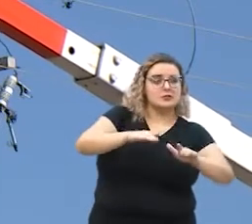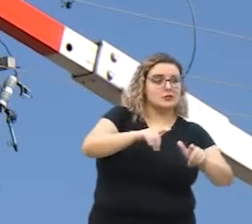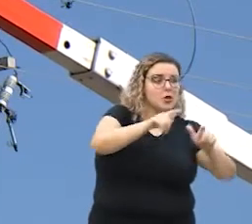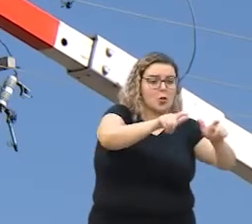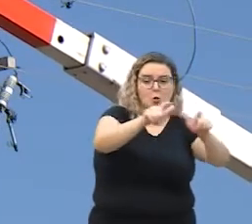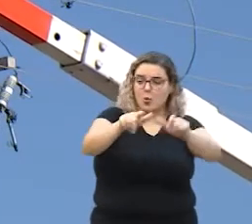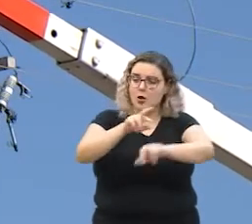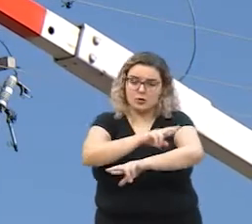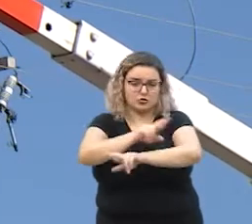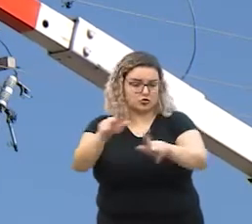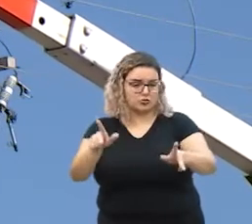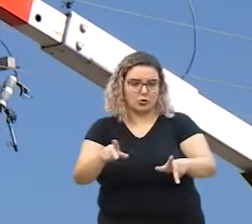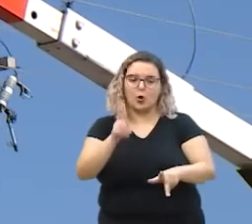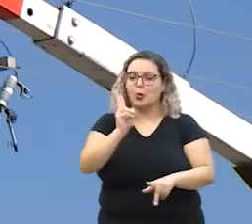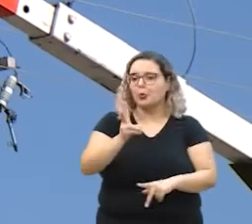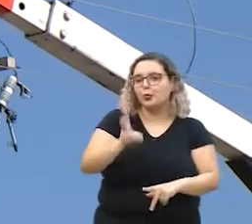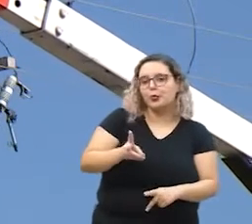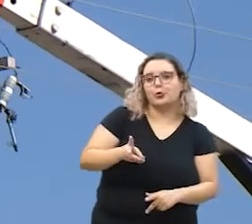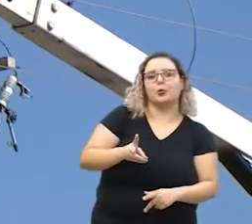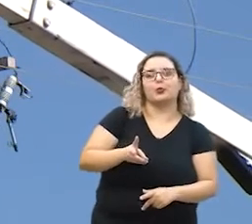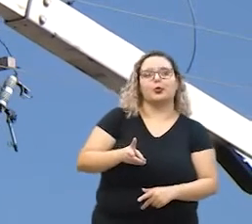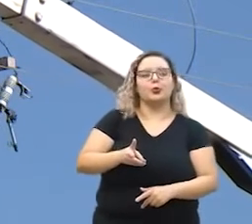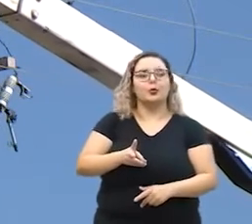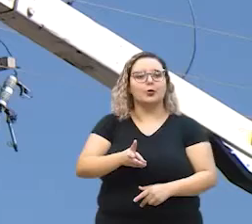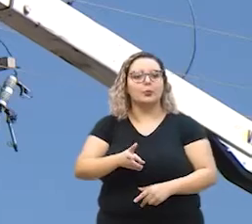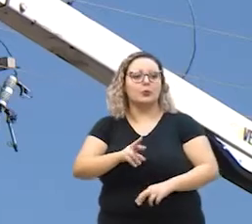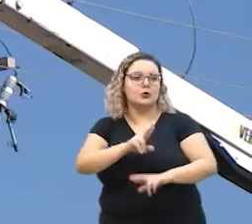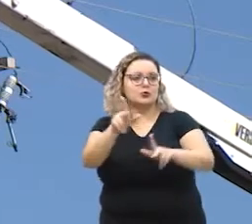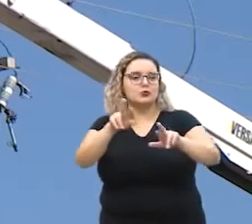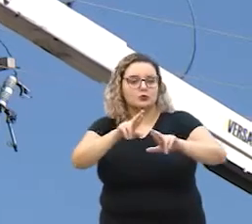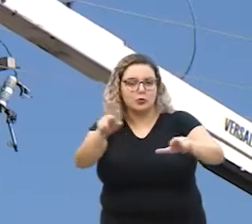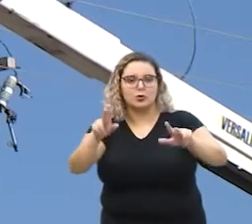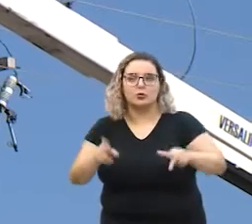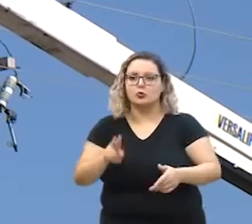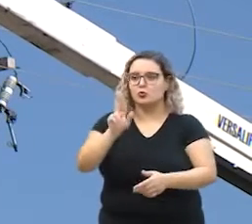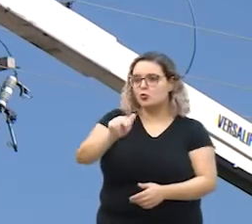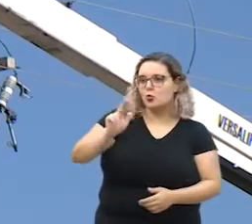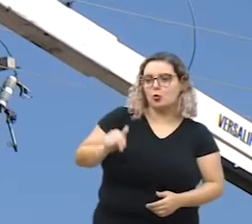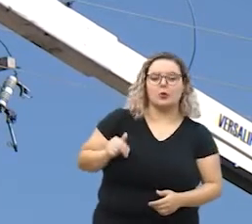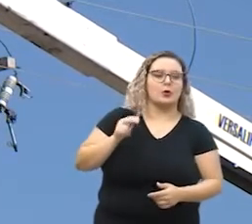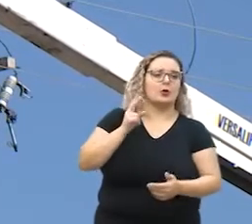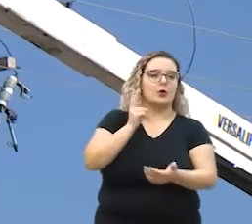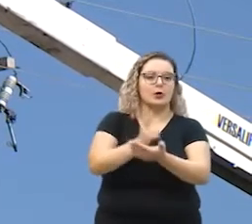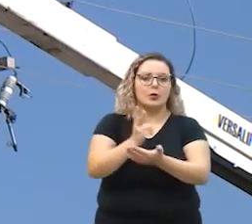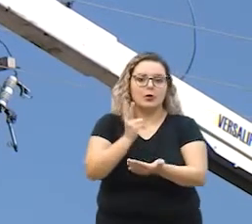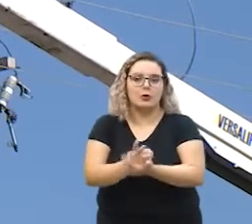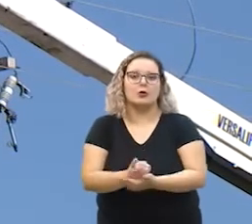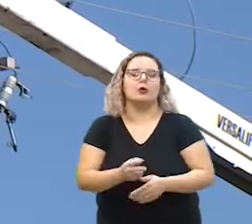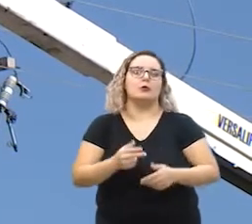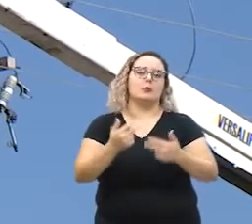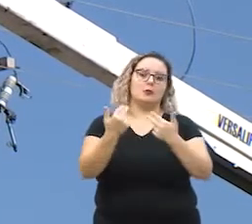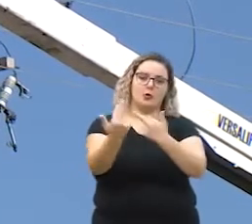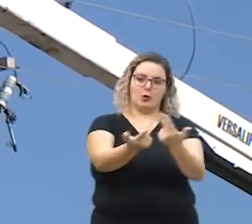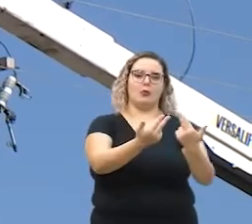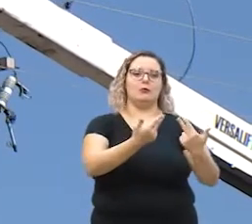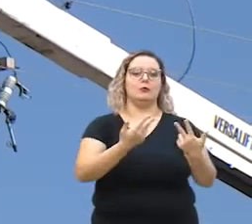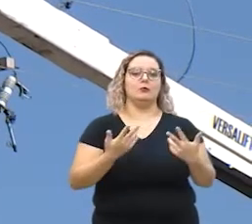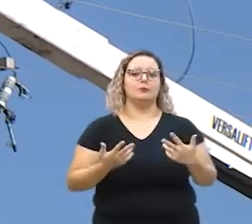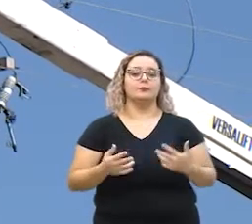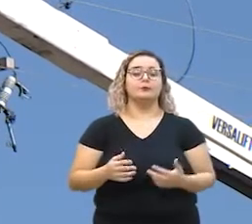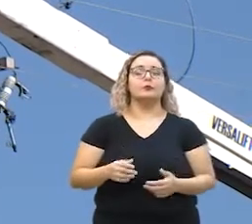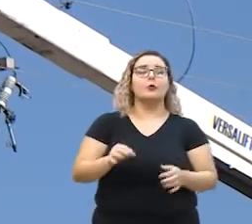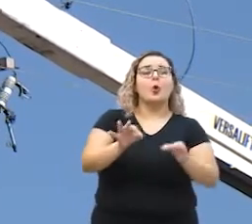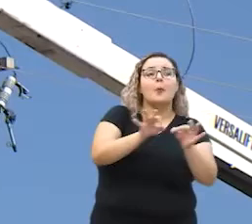não é uma coisa contínua, né? Ele é bem amplo, então você planeje, o